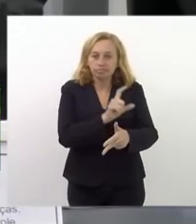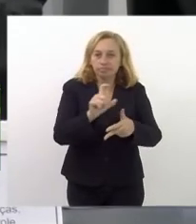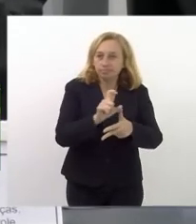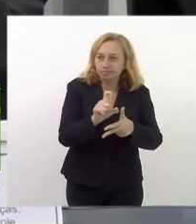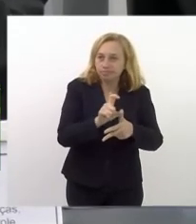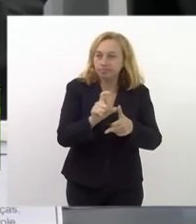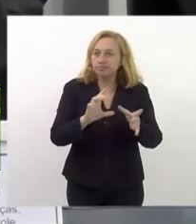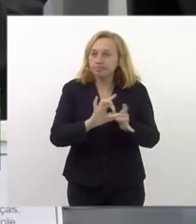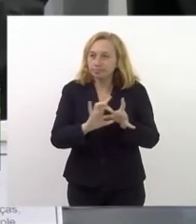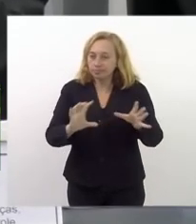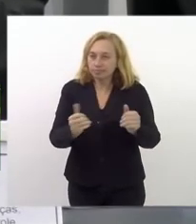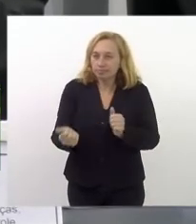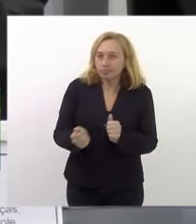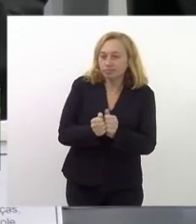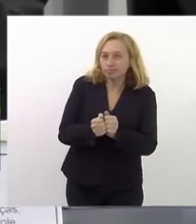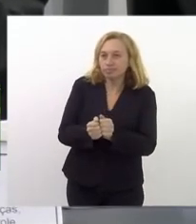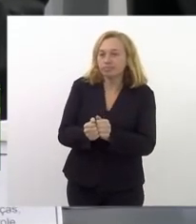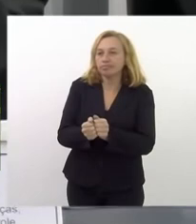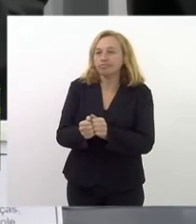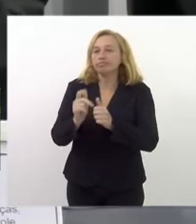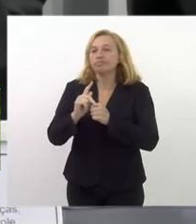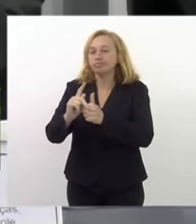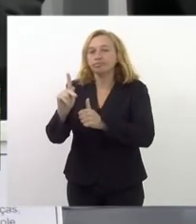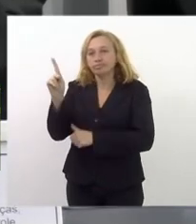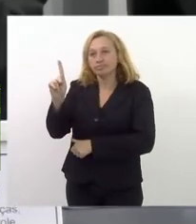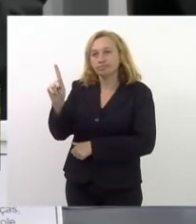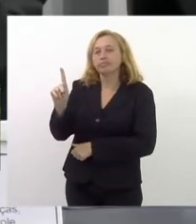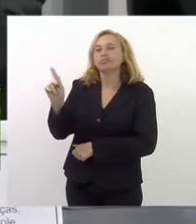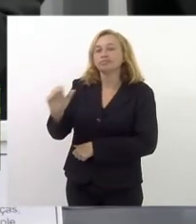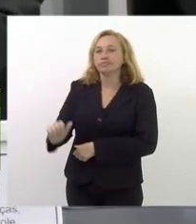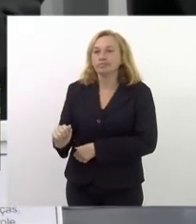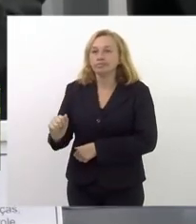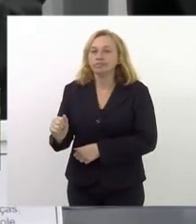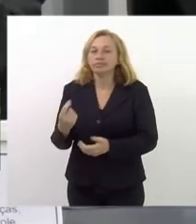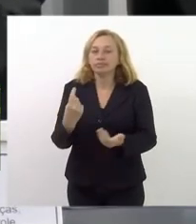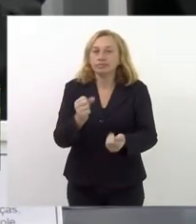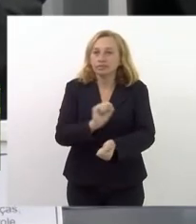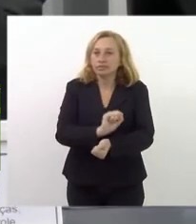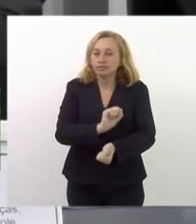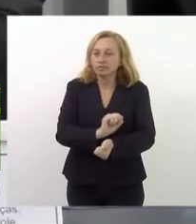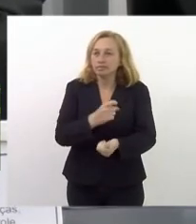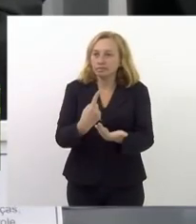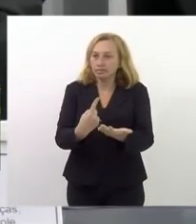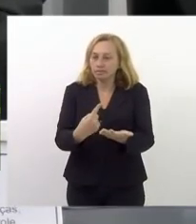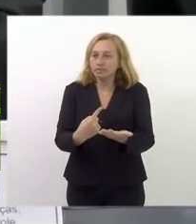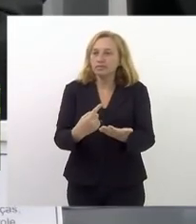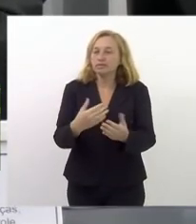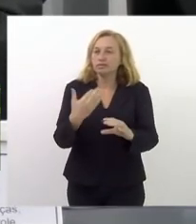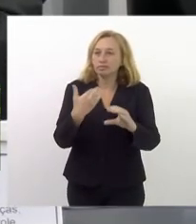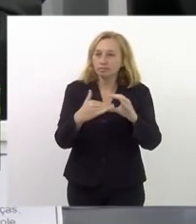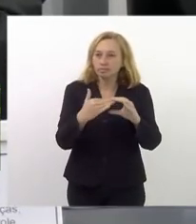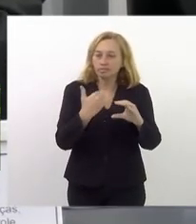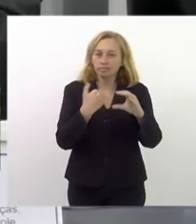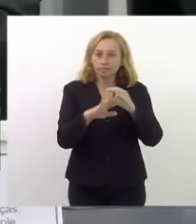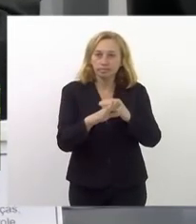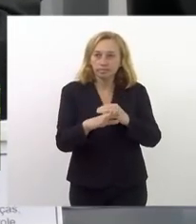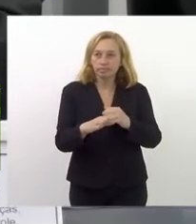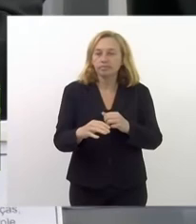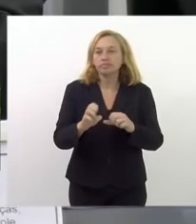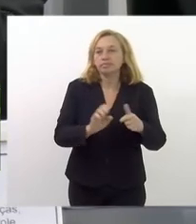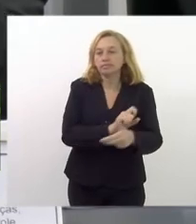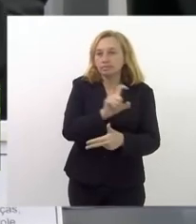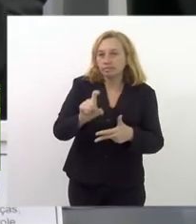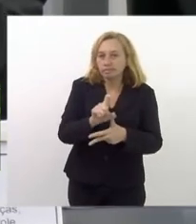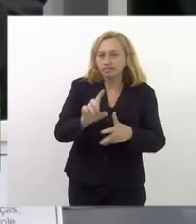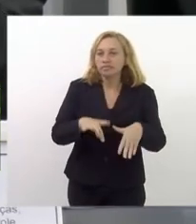Procuradoria Fazenda, a gente ficou no aguardo para não pautar, aguardando a mensagem que viesse do Executivo. Né?